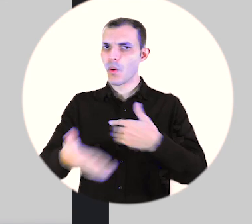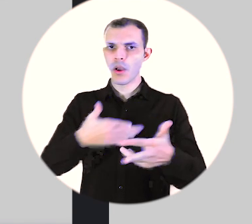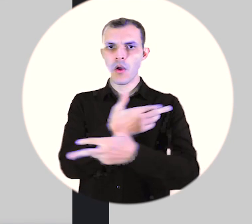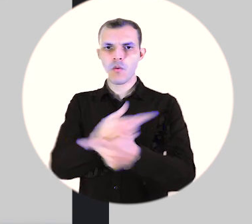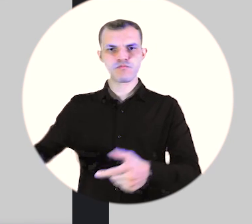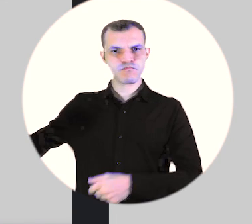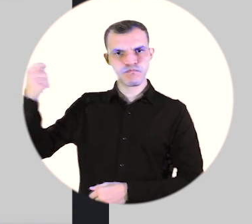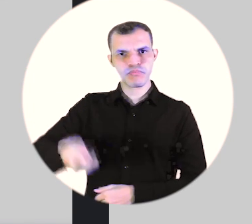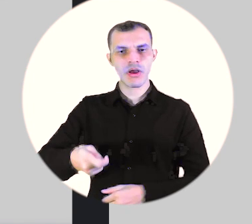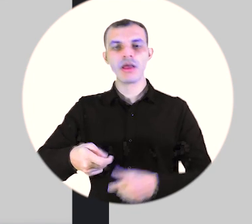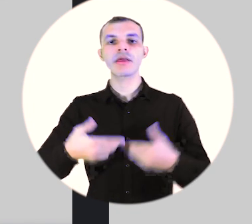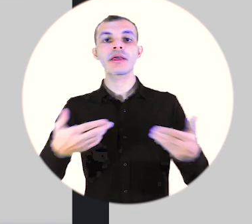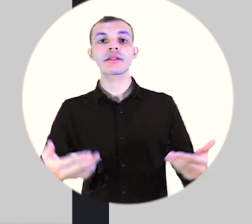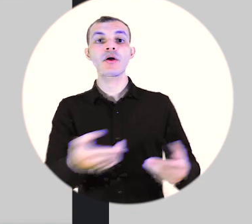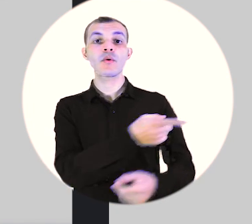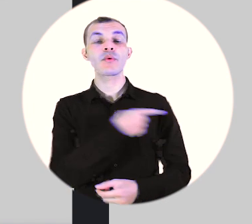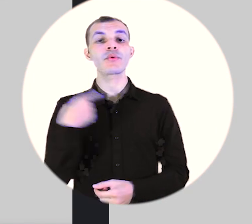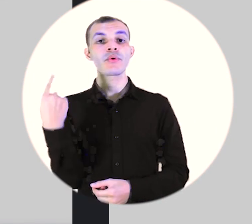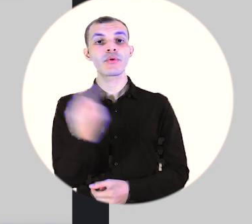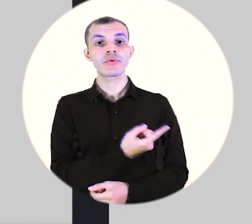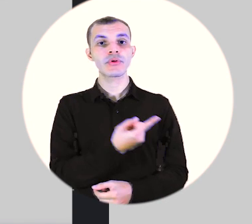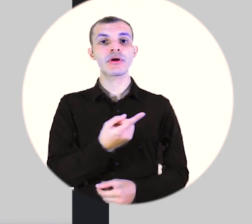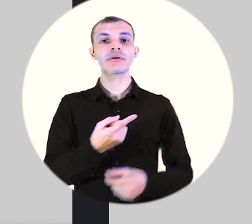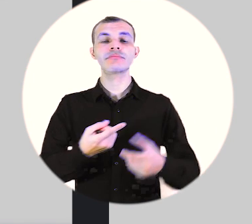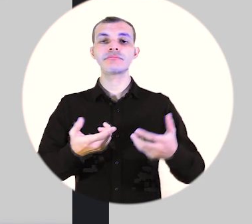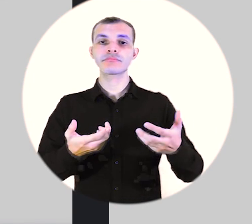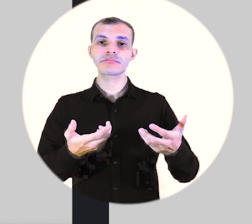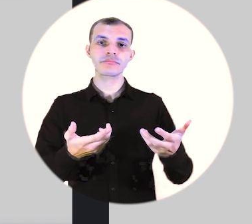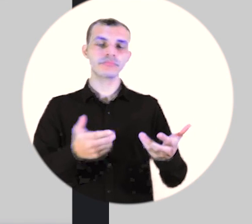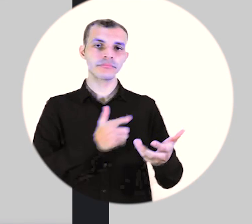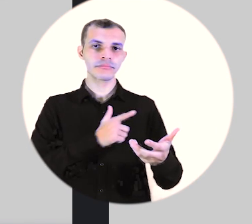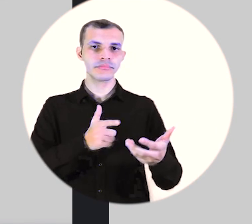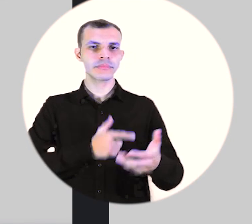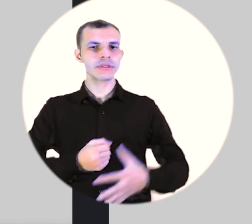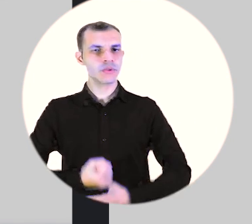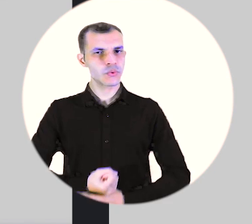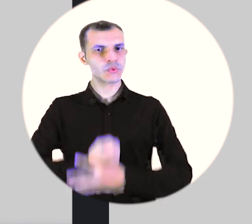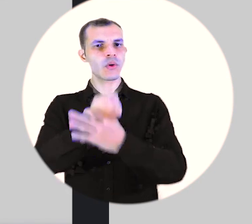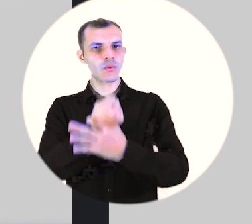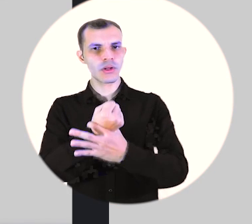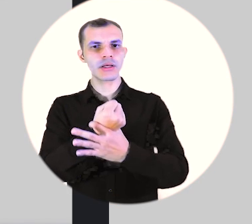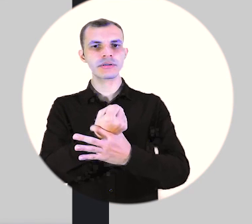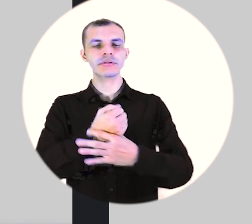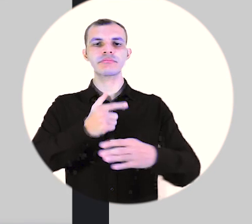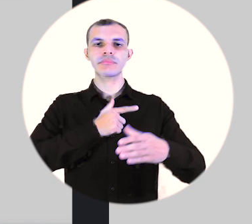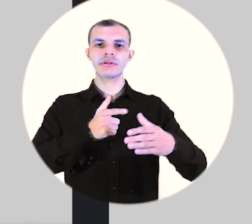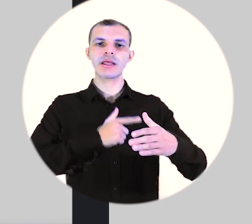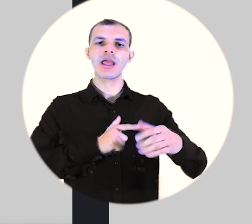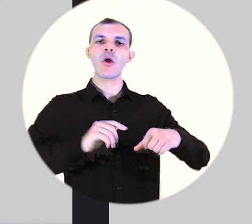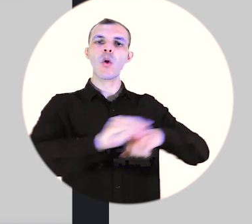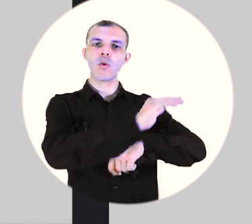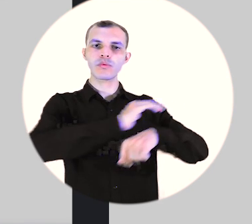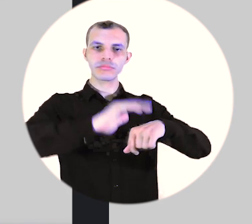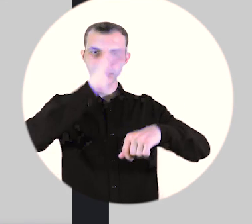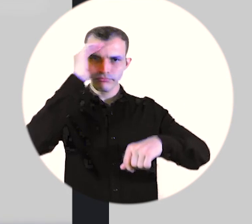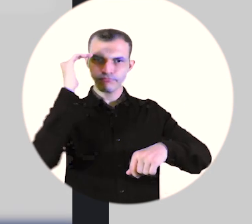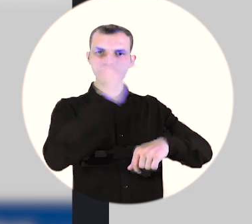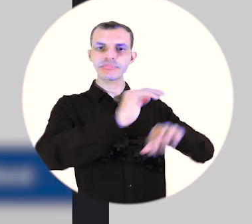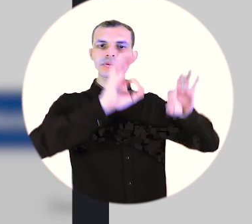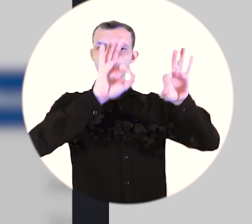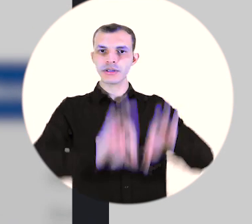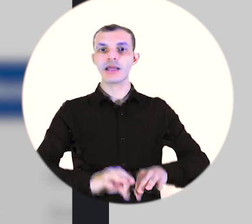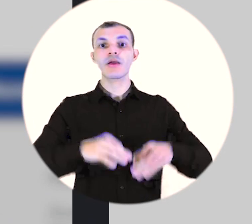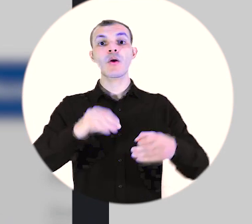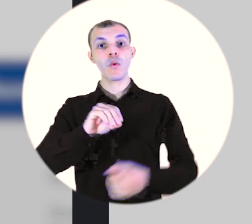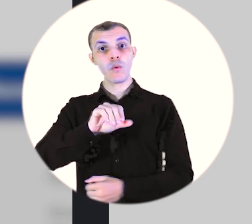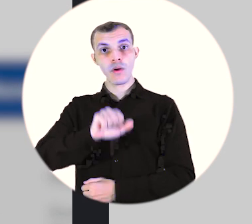É preciso, no entanto, que as medidas ocorram dentro dos limites constitucionais e legais, asseguradas as liberdades individuais. A